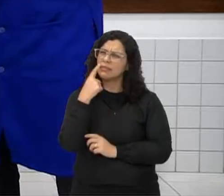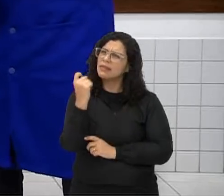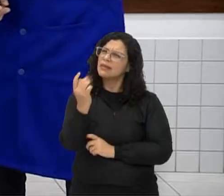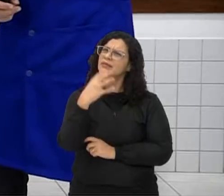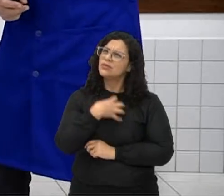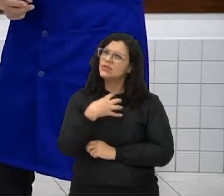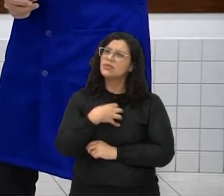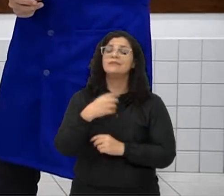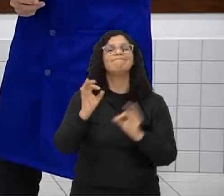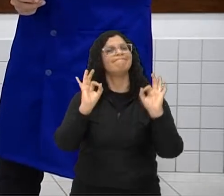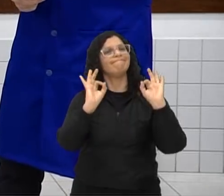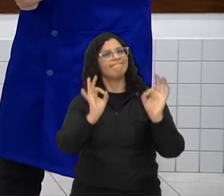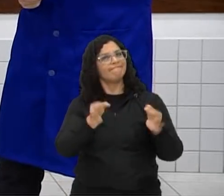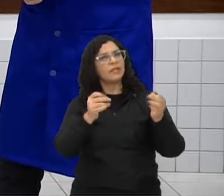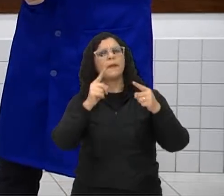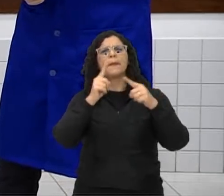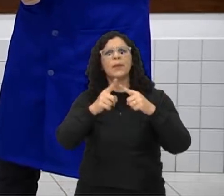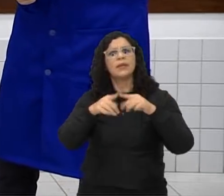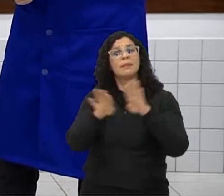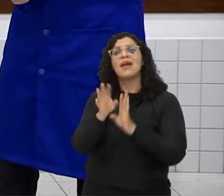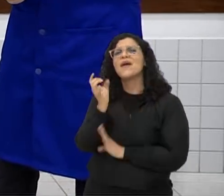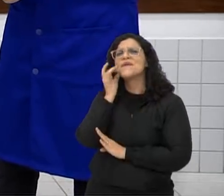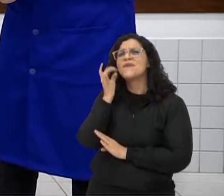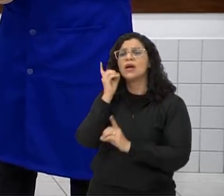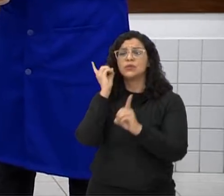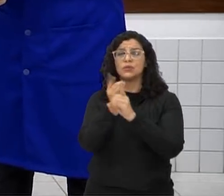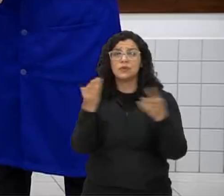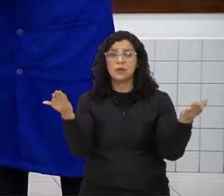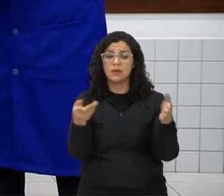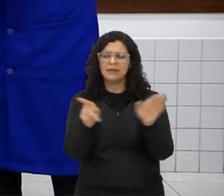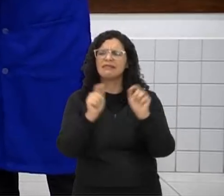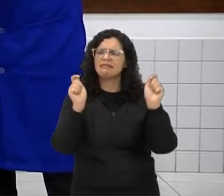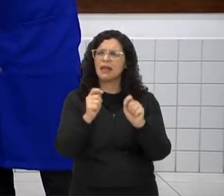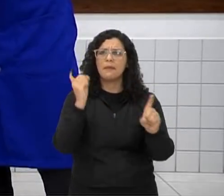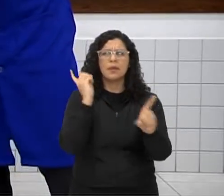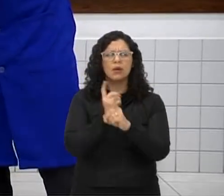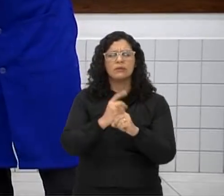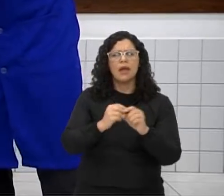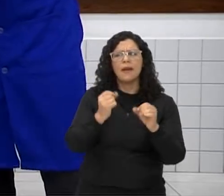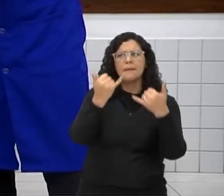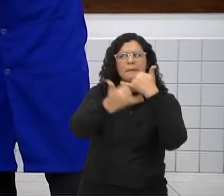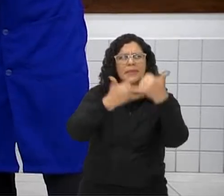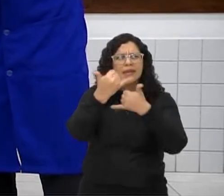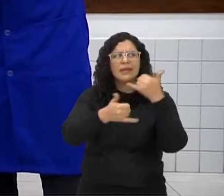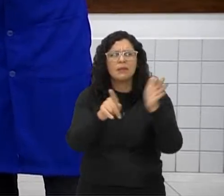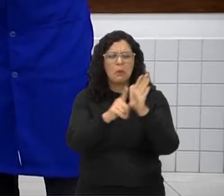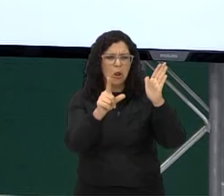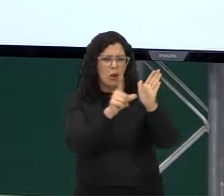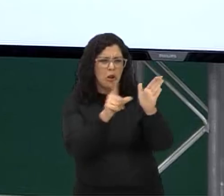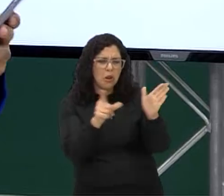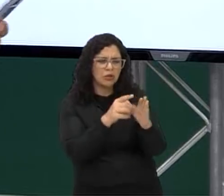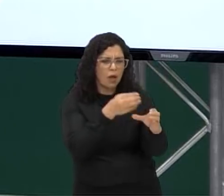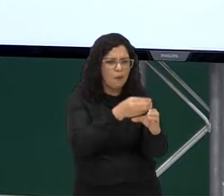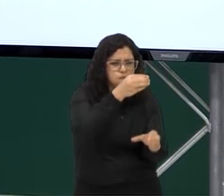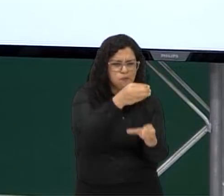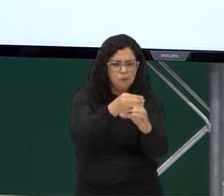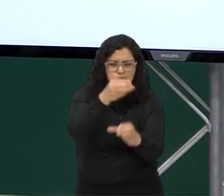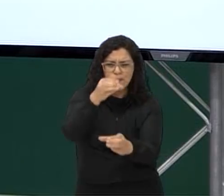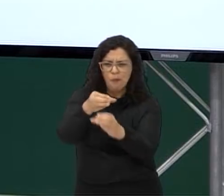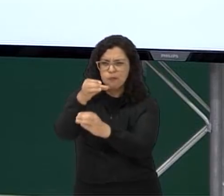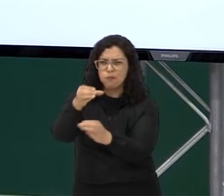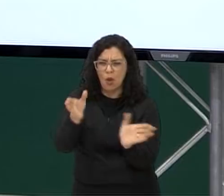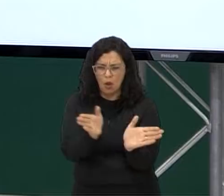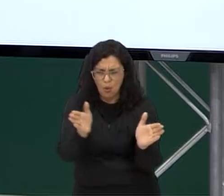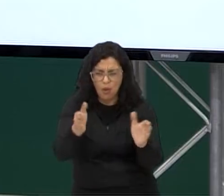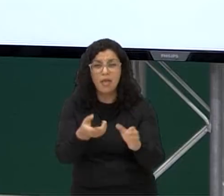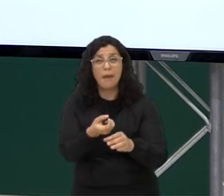professor Gilson? Com certeza, né? Porque é muito fácil, você encontra muito facilmente esses brinquedos aí, né? Com pinos, com bolinhas, em qualquer loja